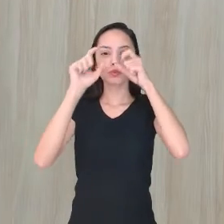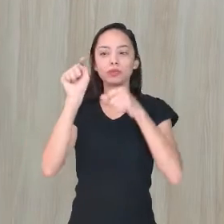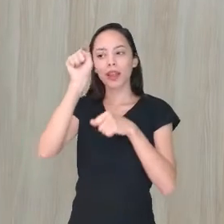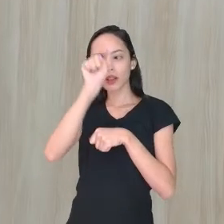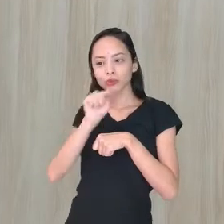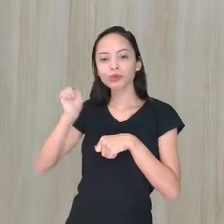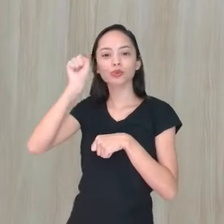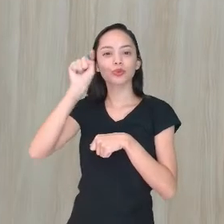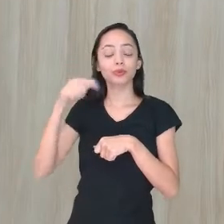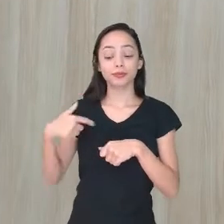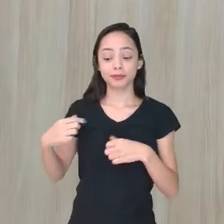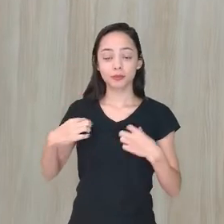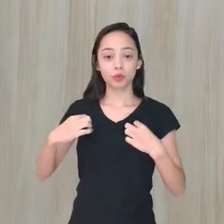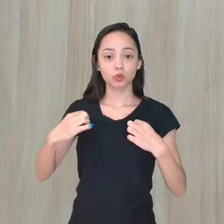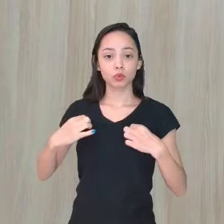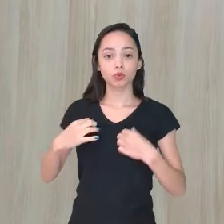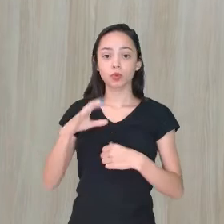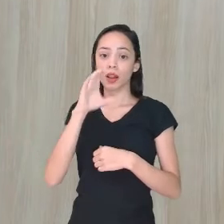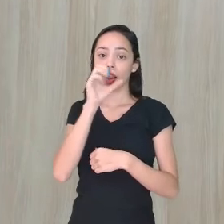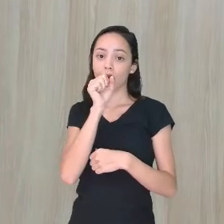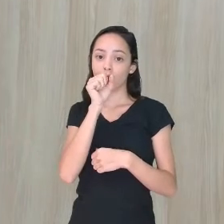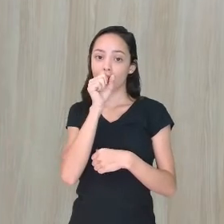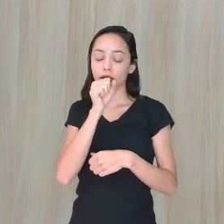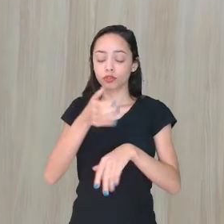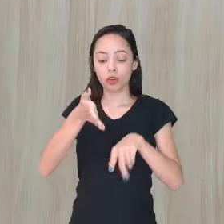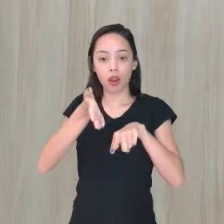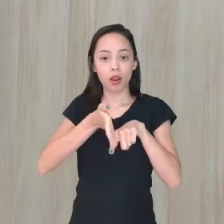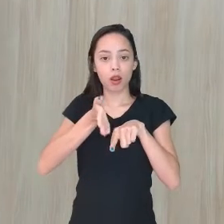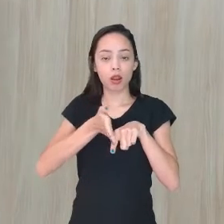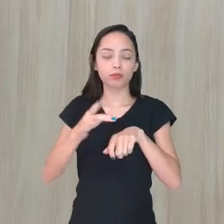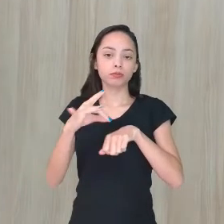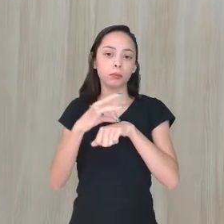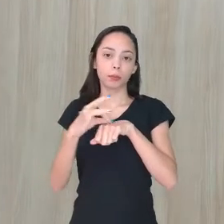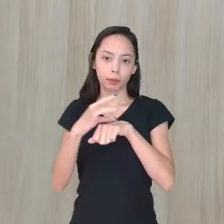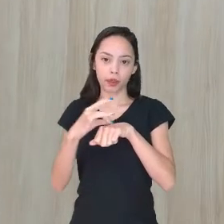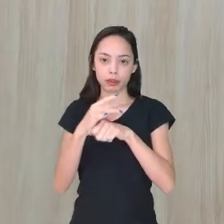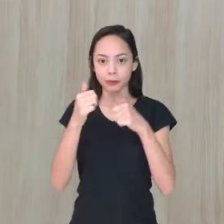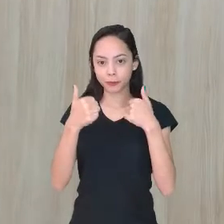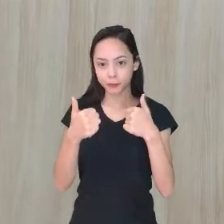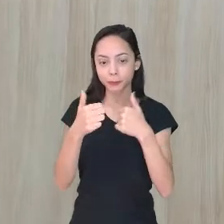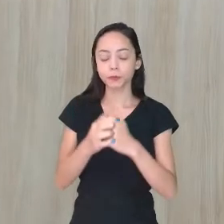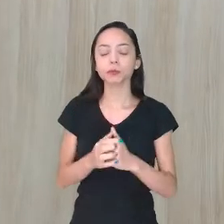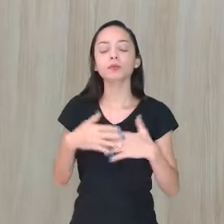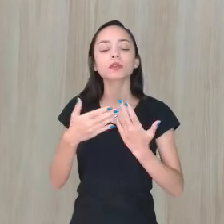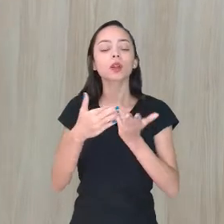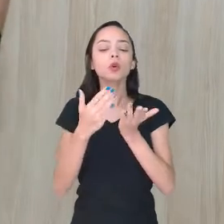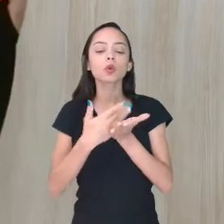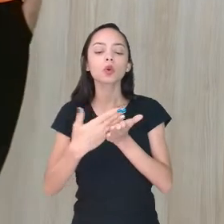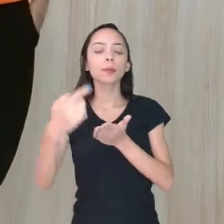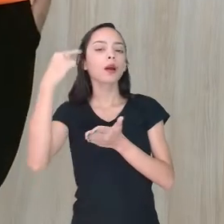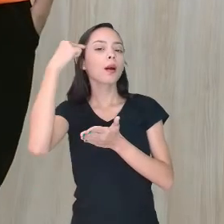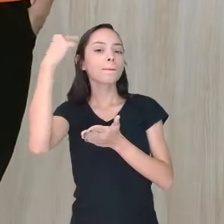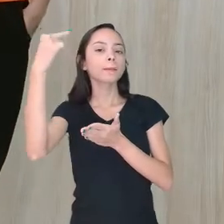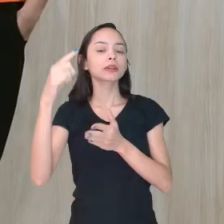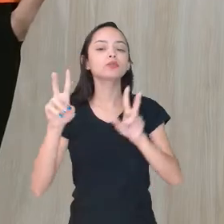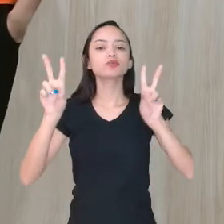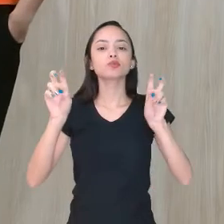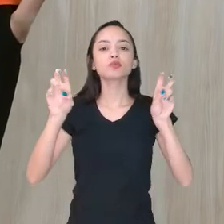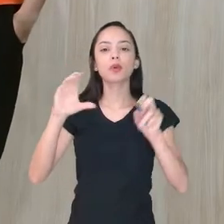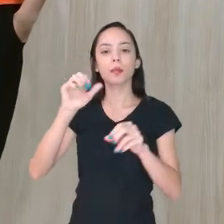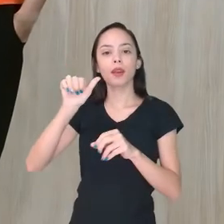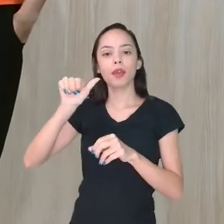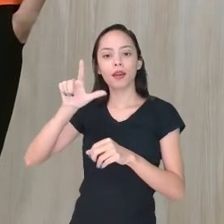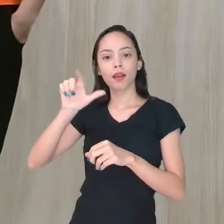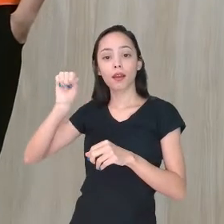camisa laranja e uma calça preta, tá? E a gente vai começar a pensar nas classes de